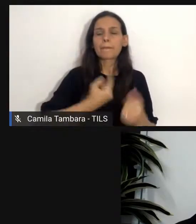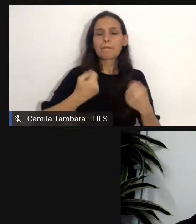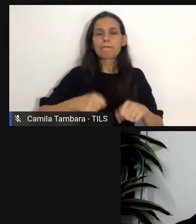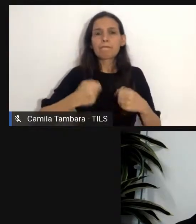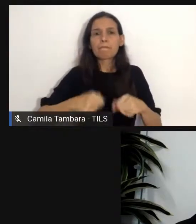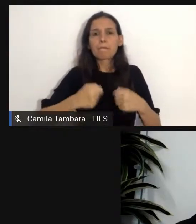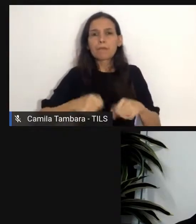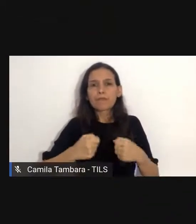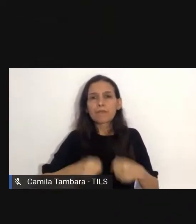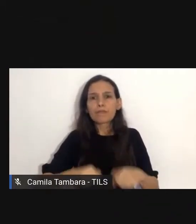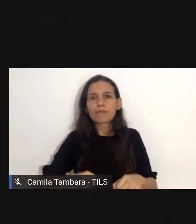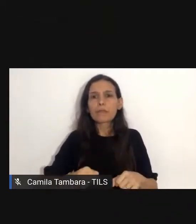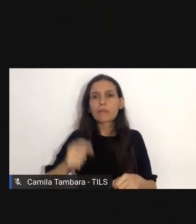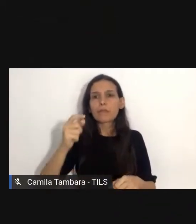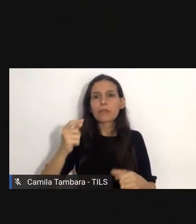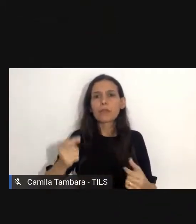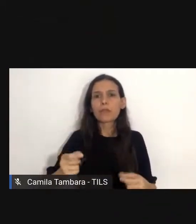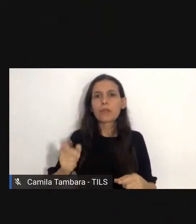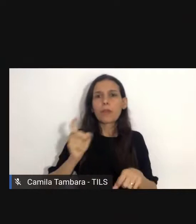temos que a todo mundo